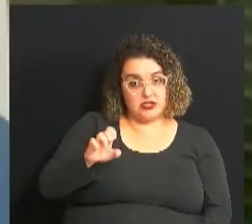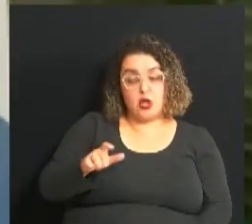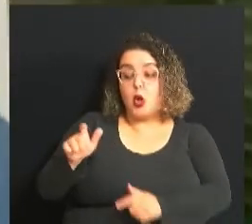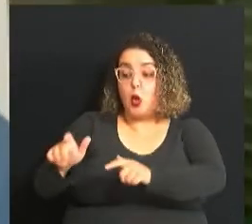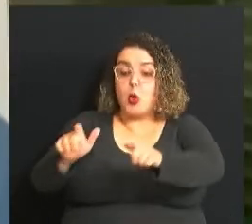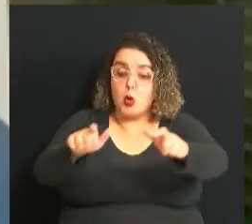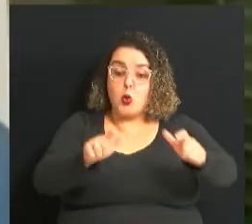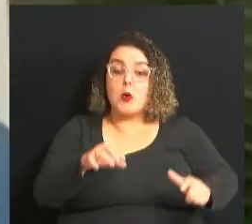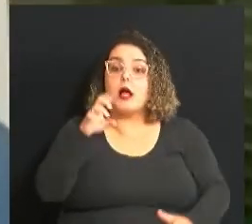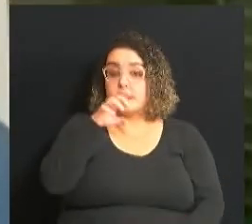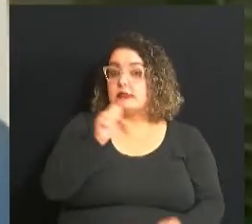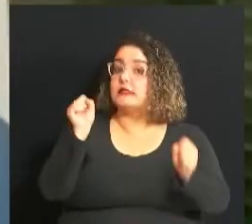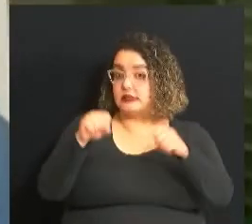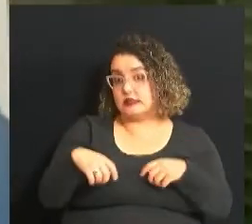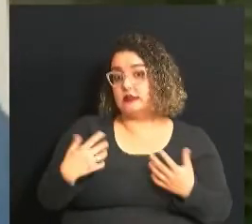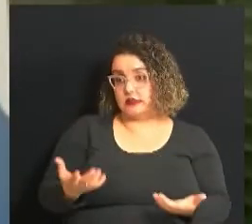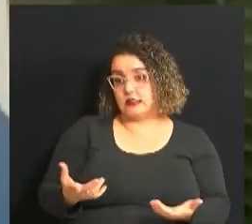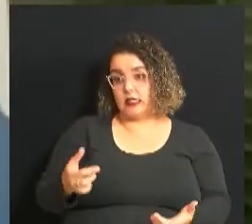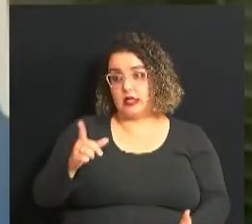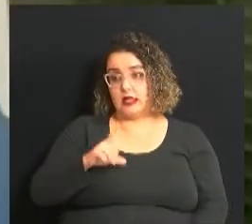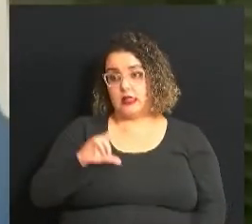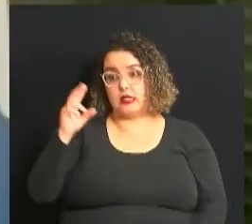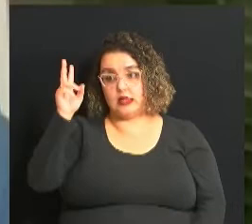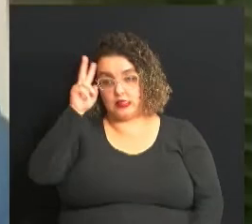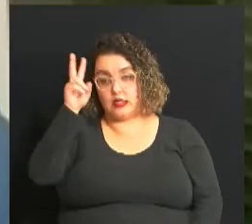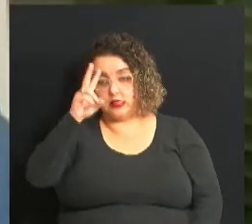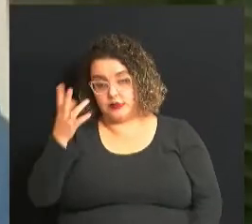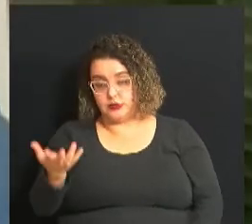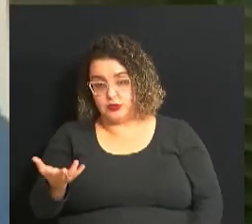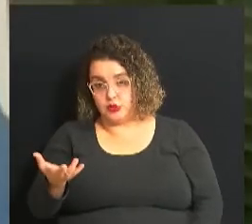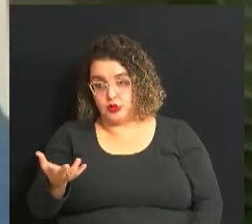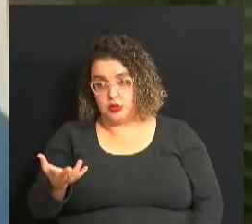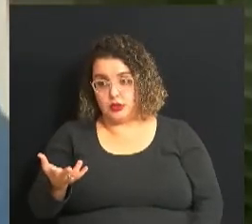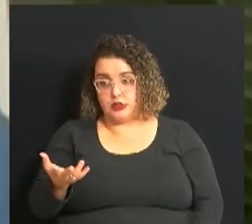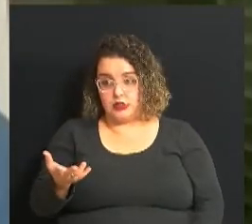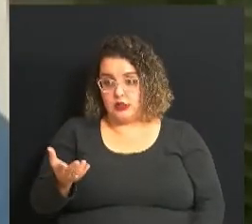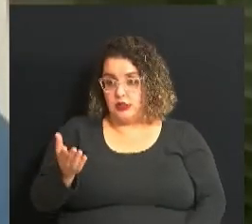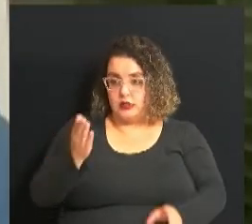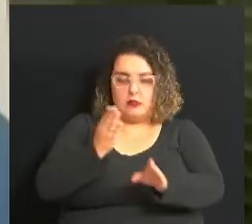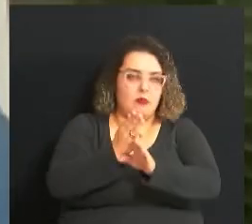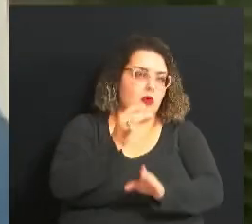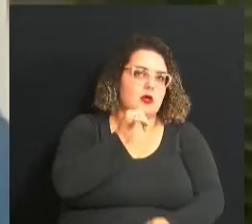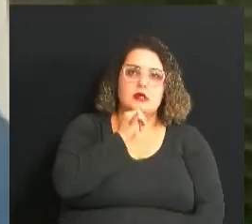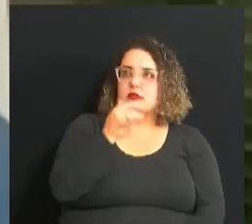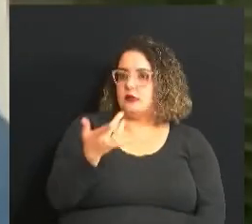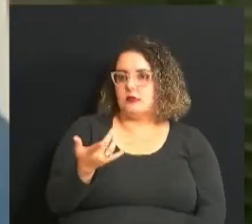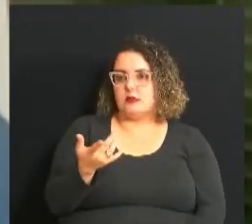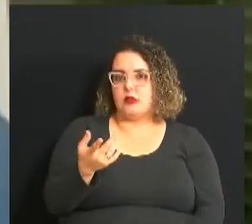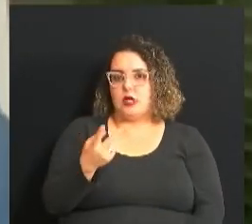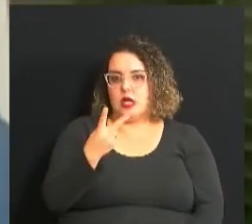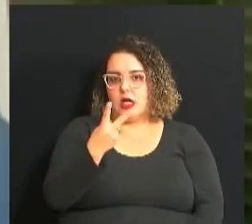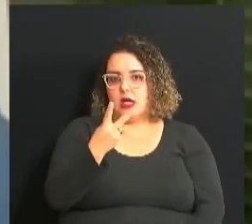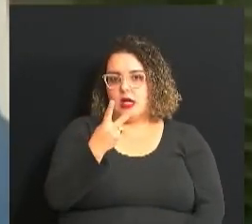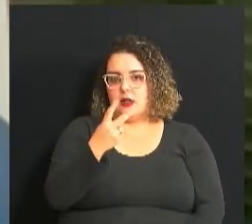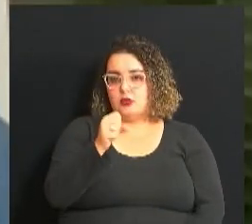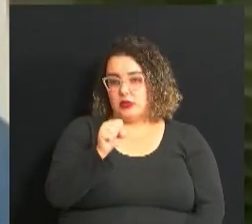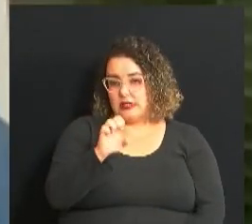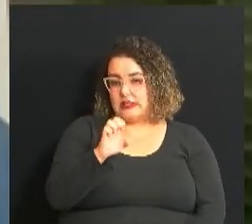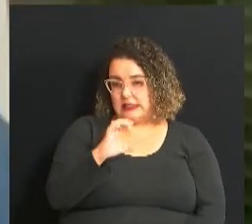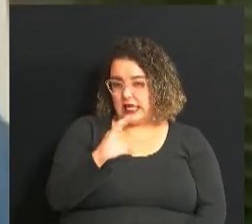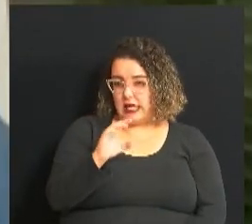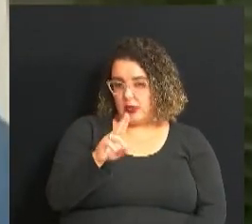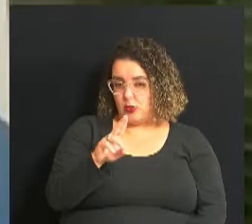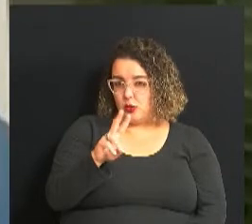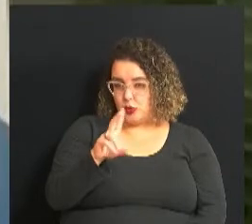que existe uma coisa histórica que se identificou, por exemplo, há 2 séculos atrás, quando começou a